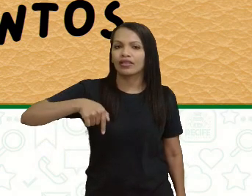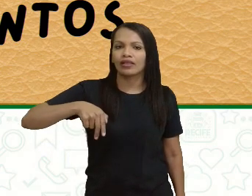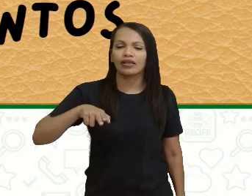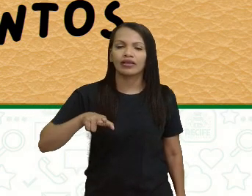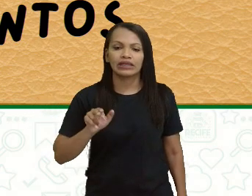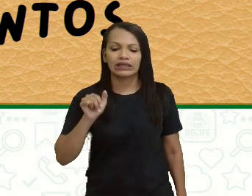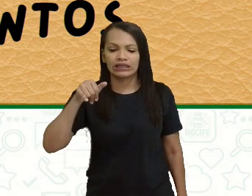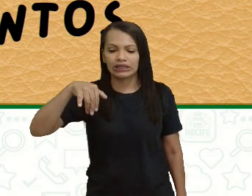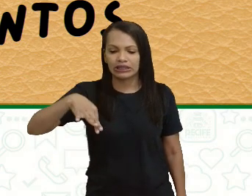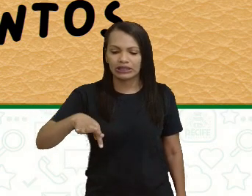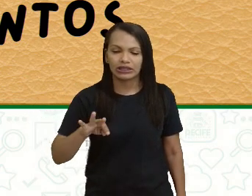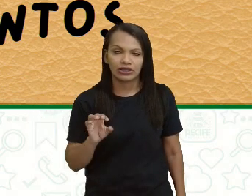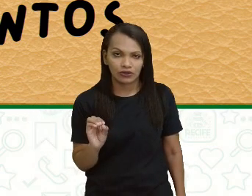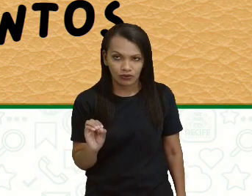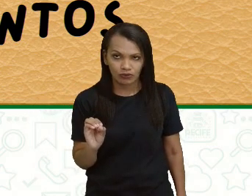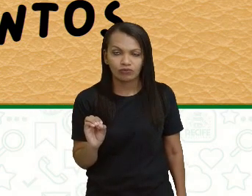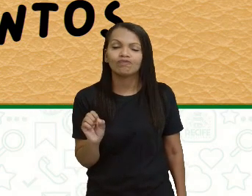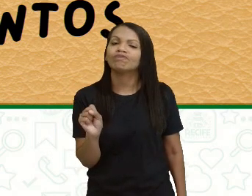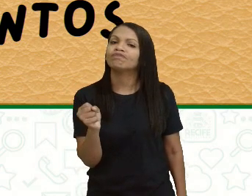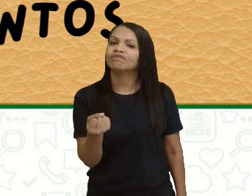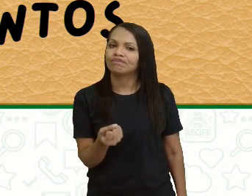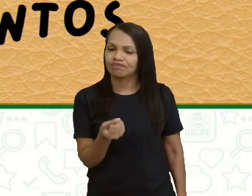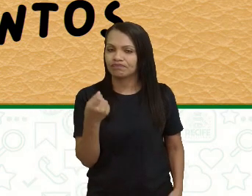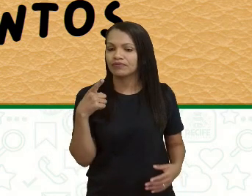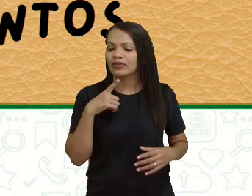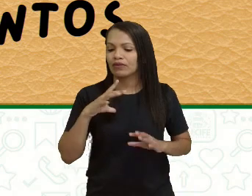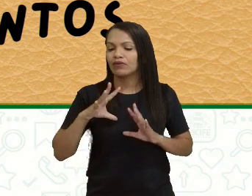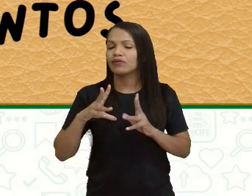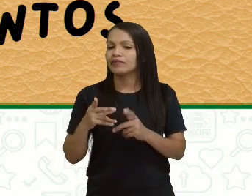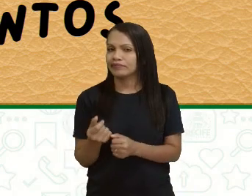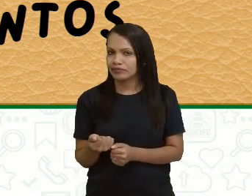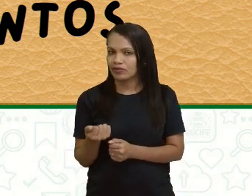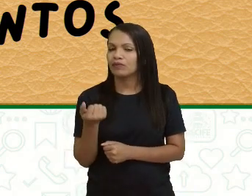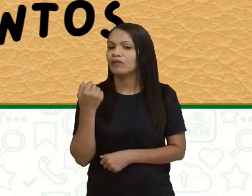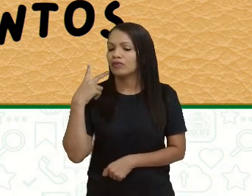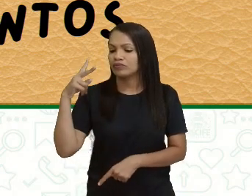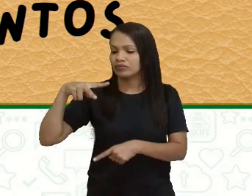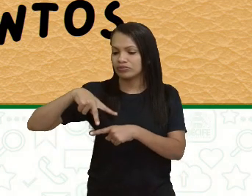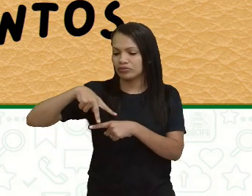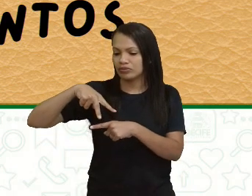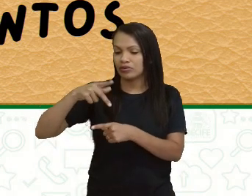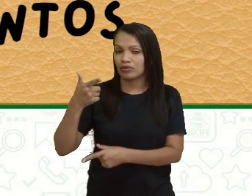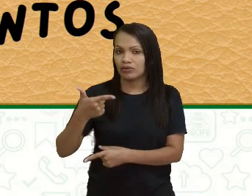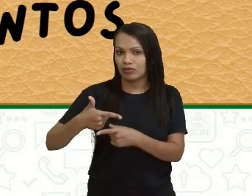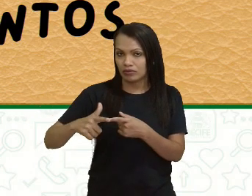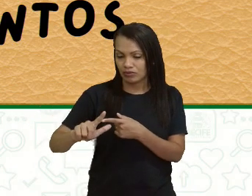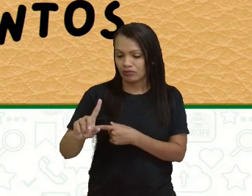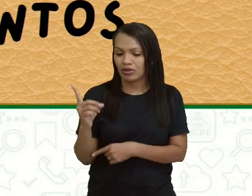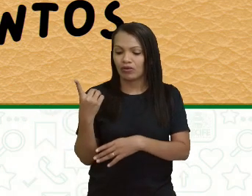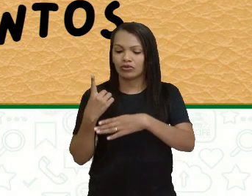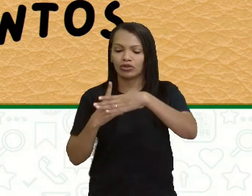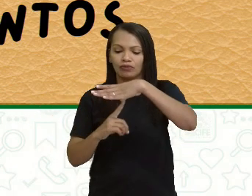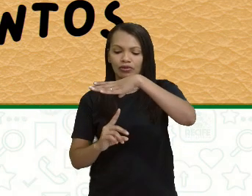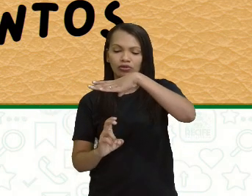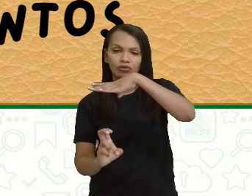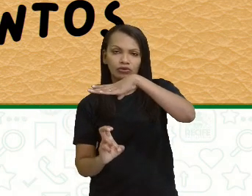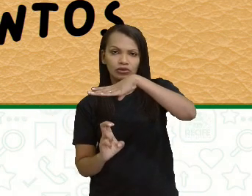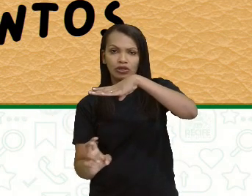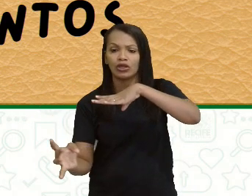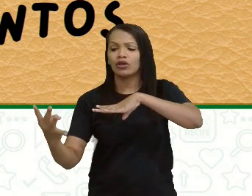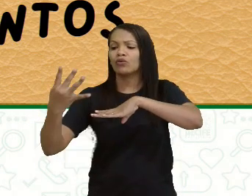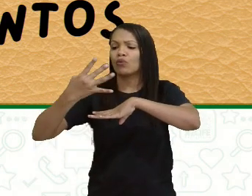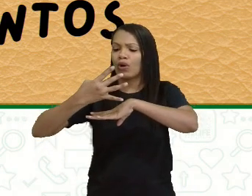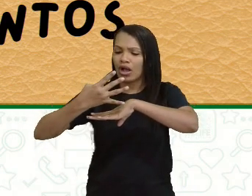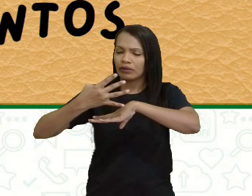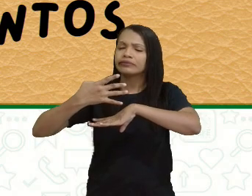tenho um todo que é 5, representado por 5, que é o denominador, e tenho 4